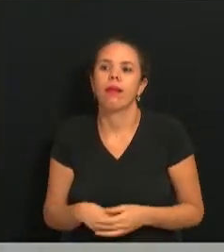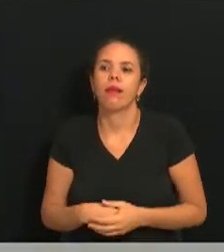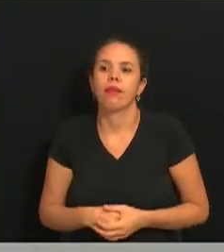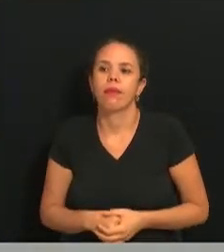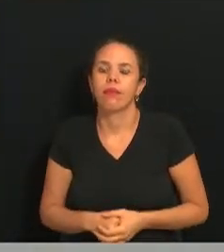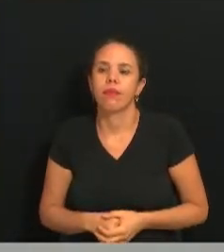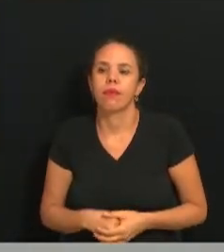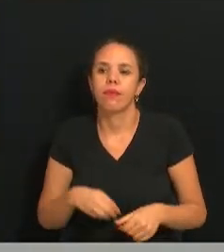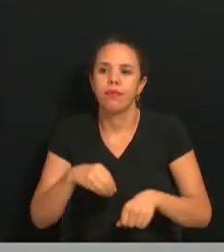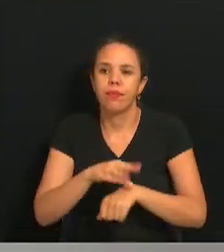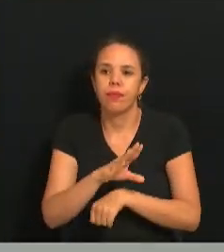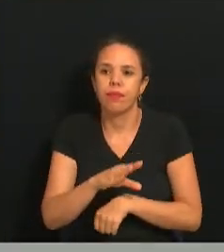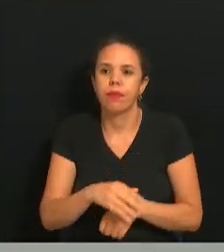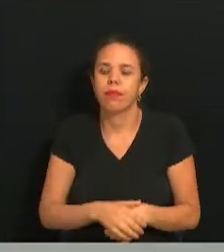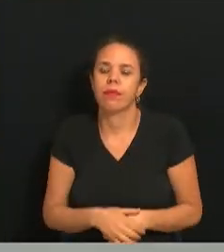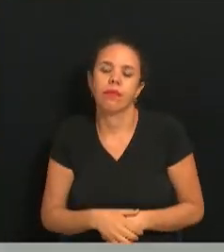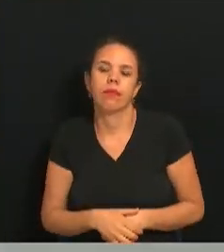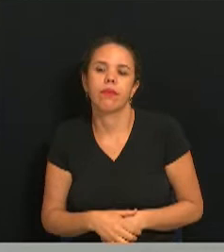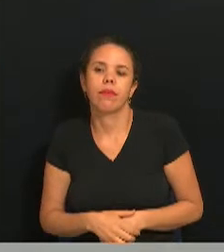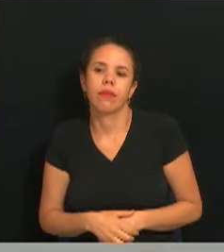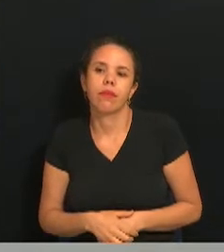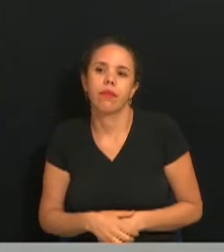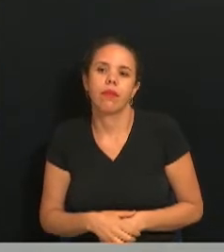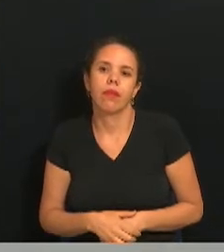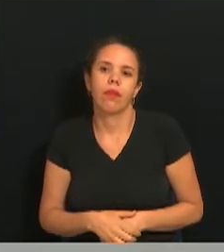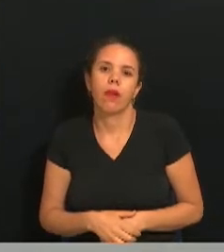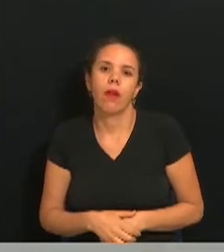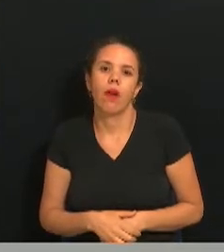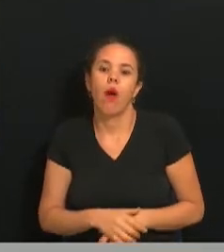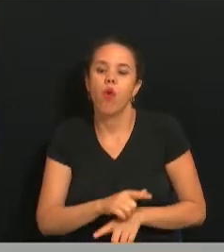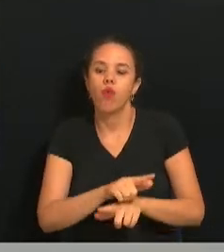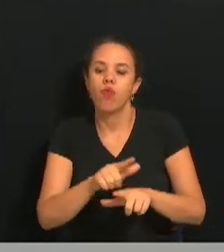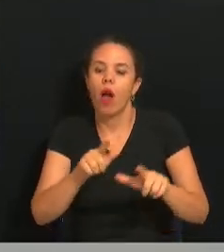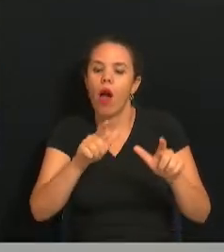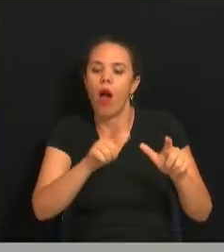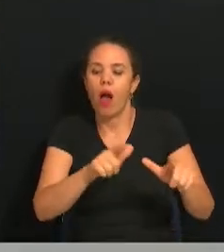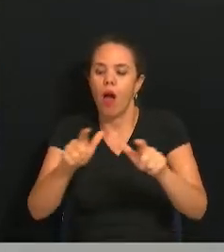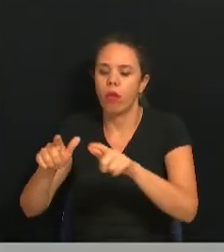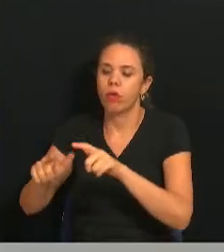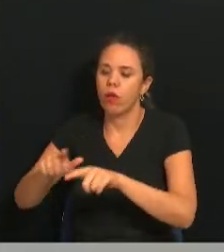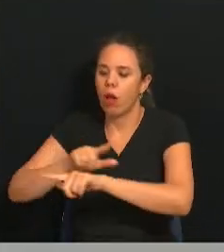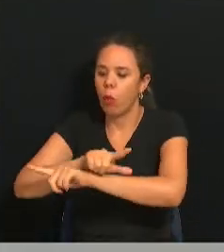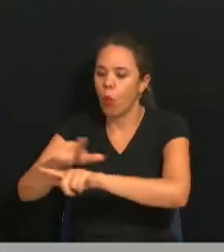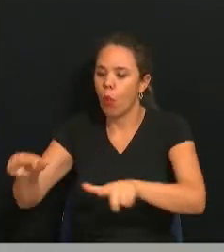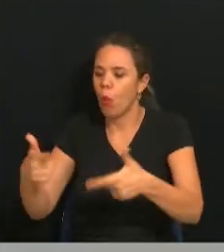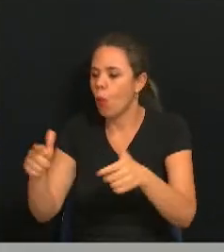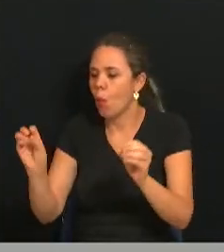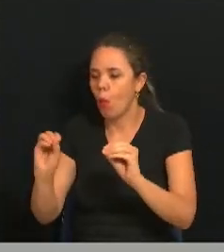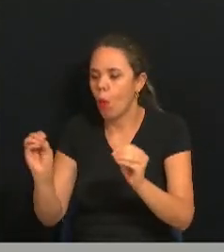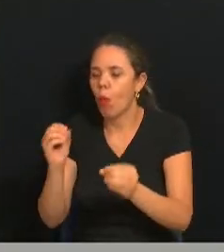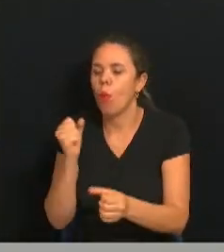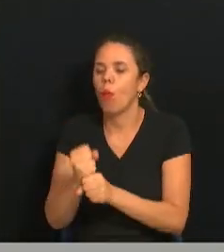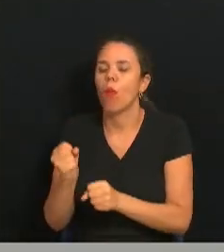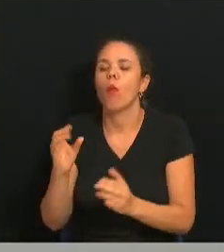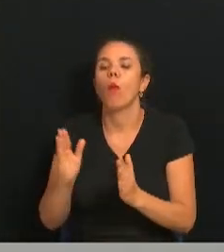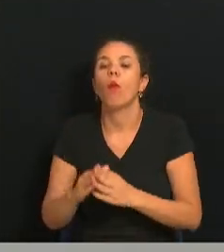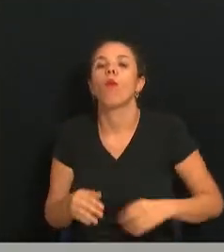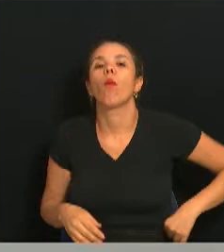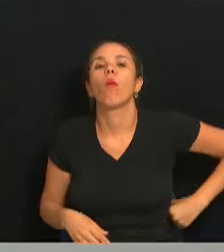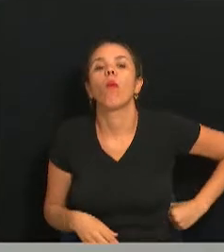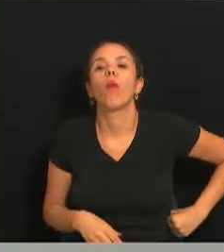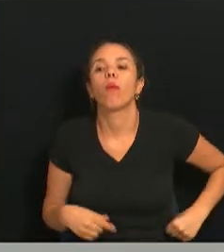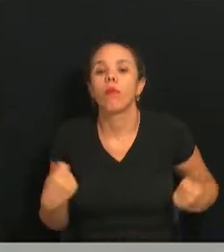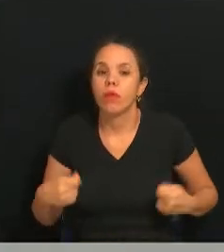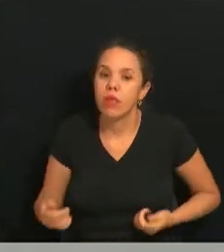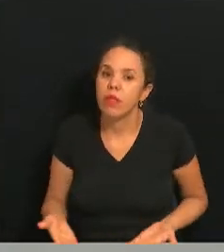traz aí um déficit habitacional. Campinas já tem, então um empreendimento desse porte que poderiam trazer moradias das pessoas,